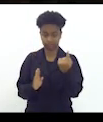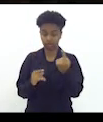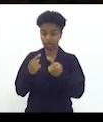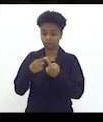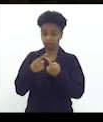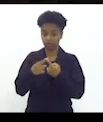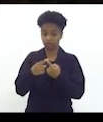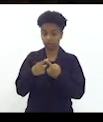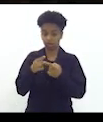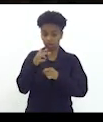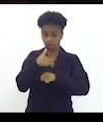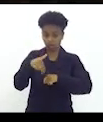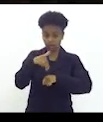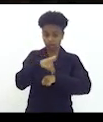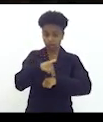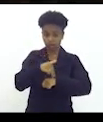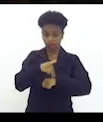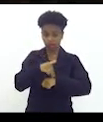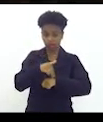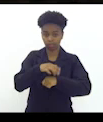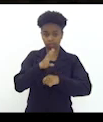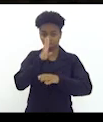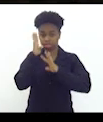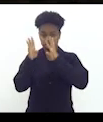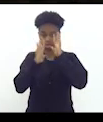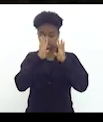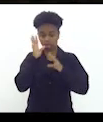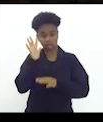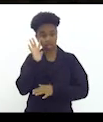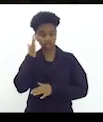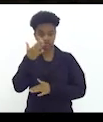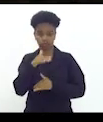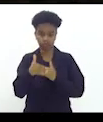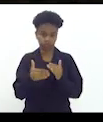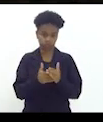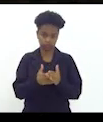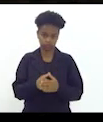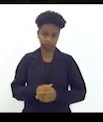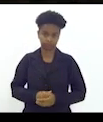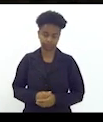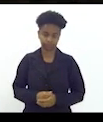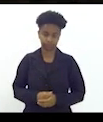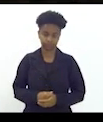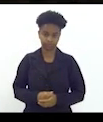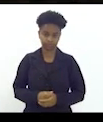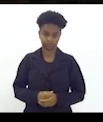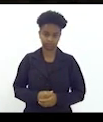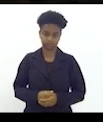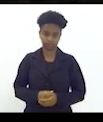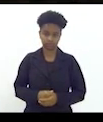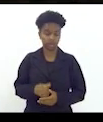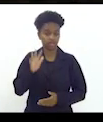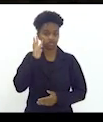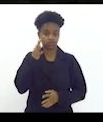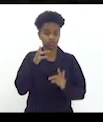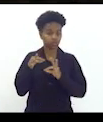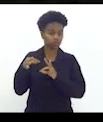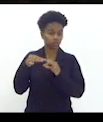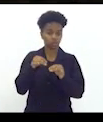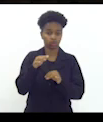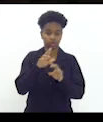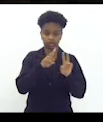União passa a decidir praticamente sobre todos os temas, para